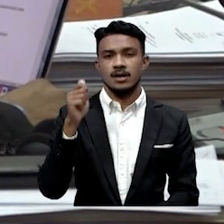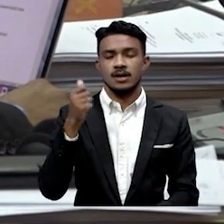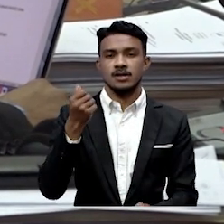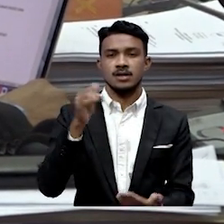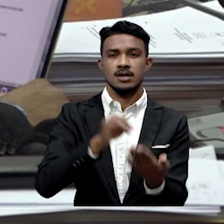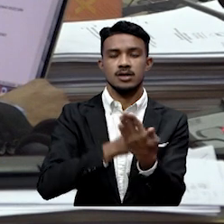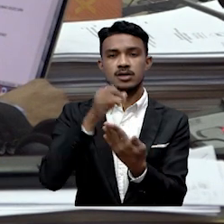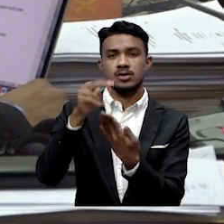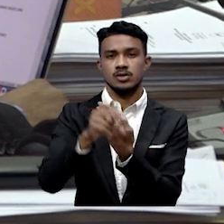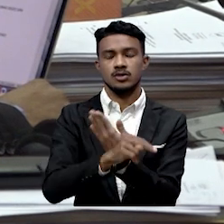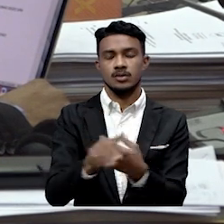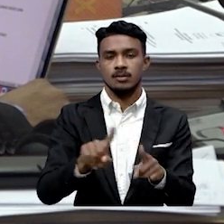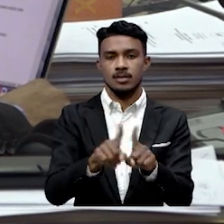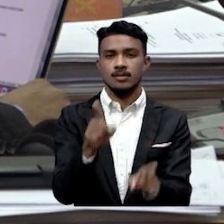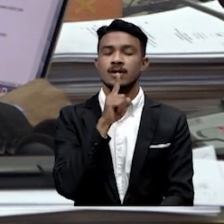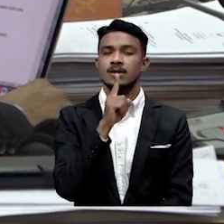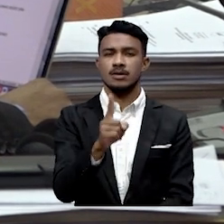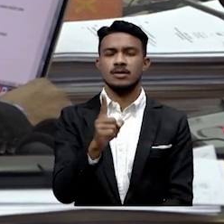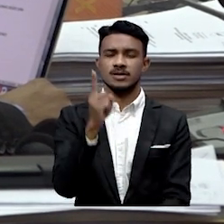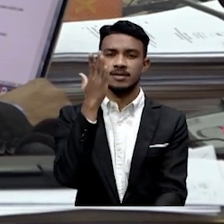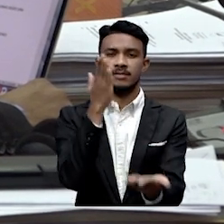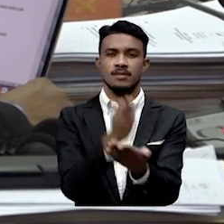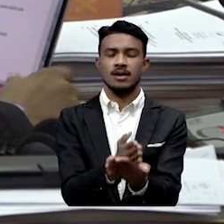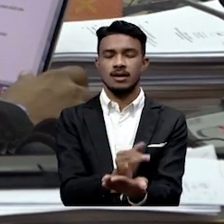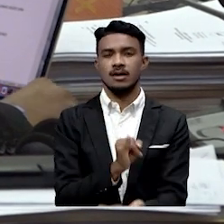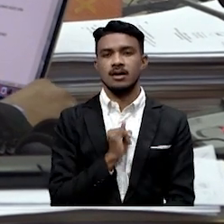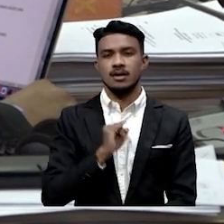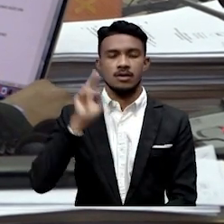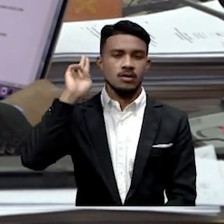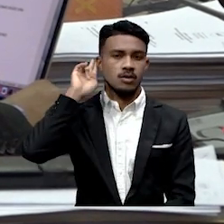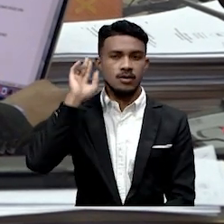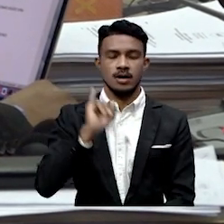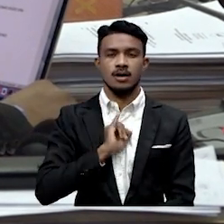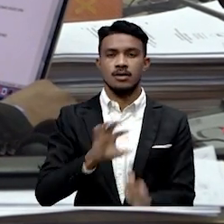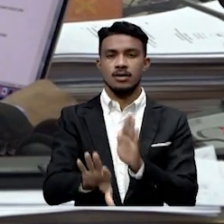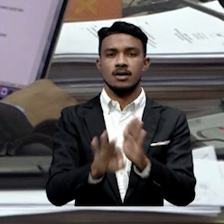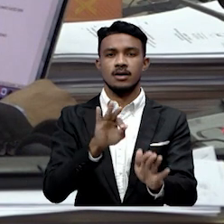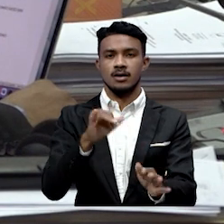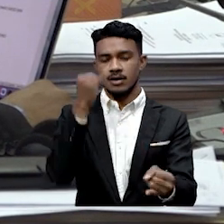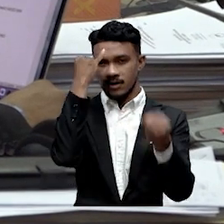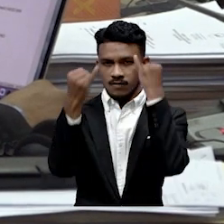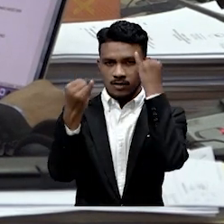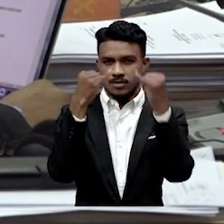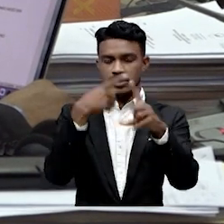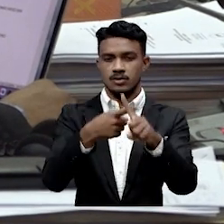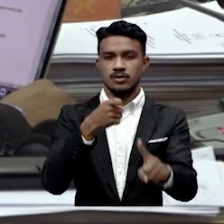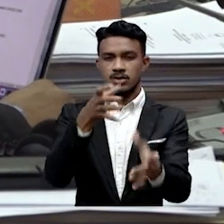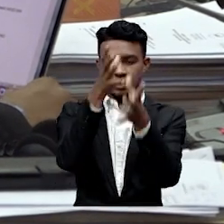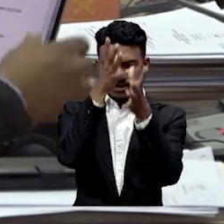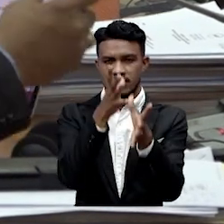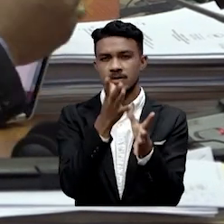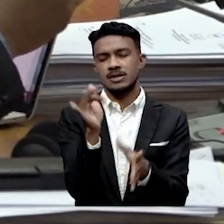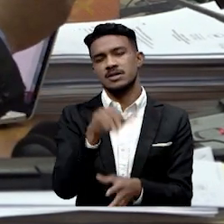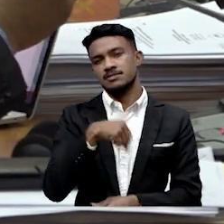a realidade depois cancela. Né, a Rona hau reta informação se ferica tua sira Balum. Também